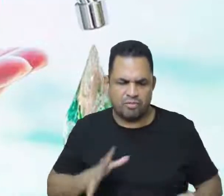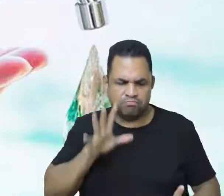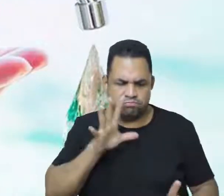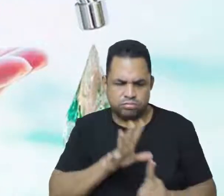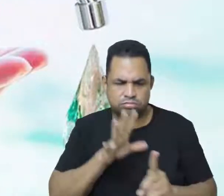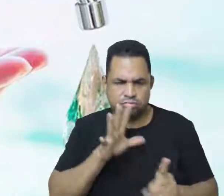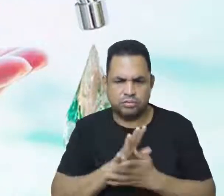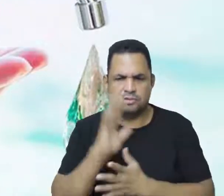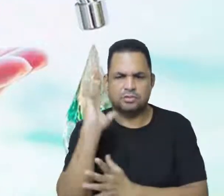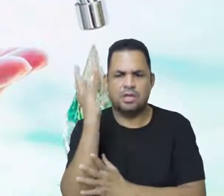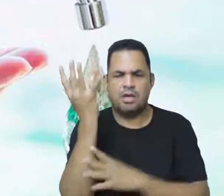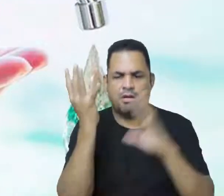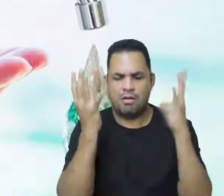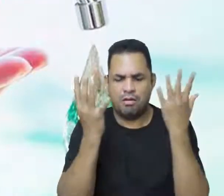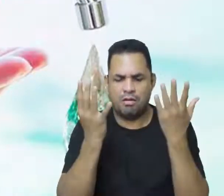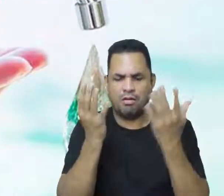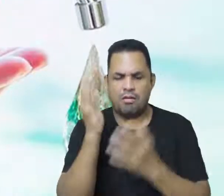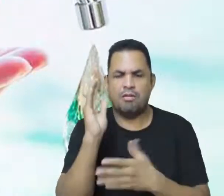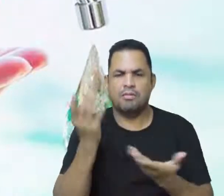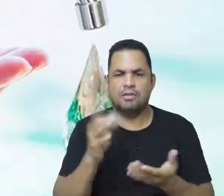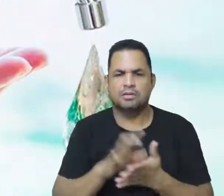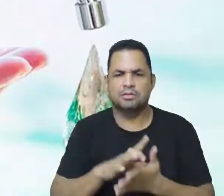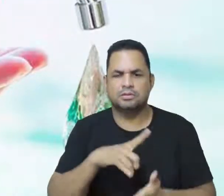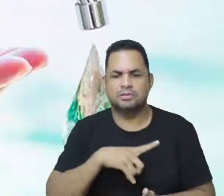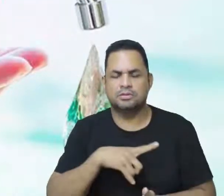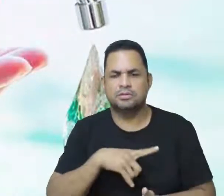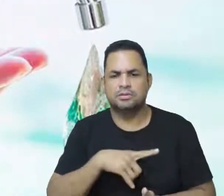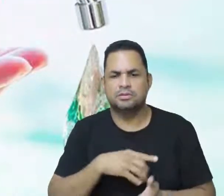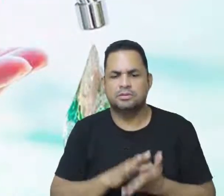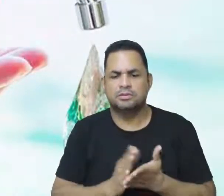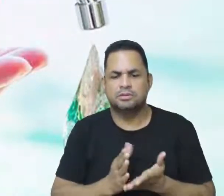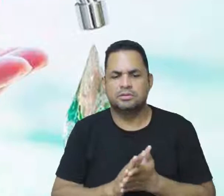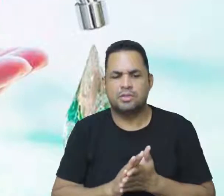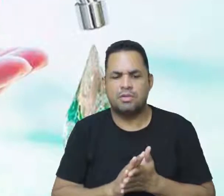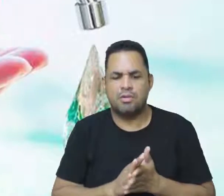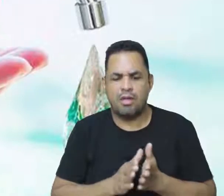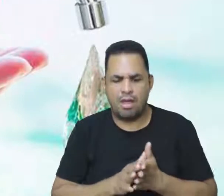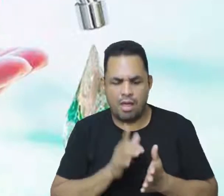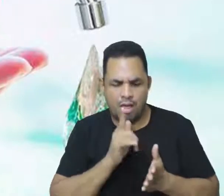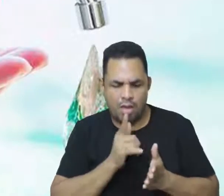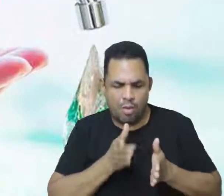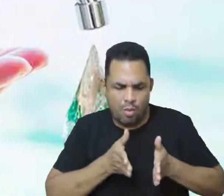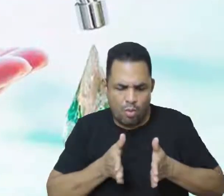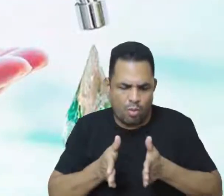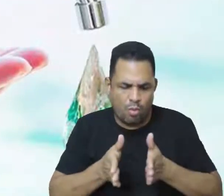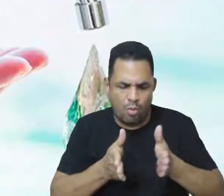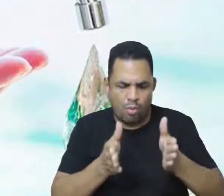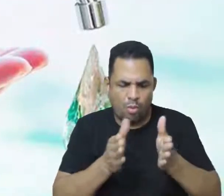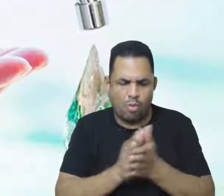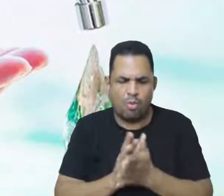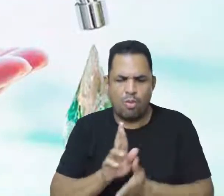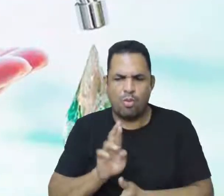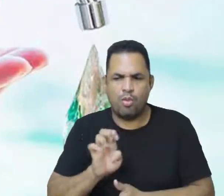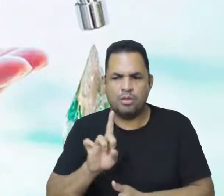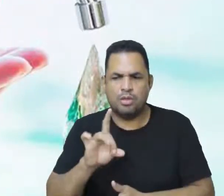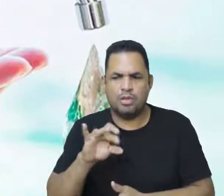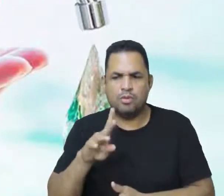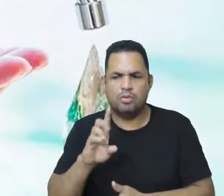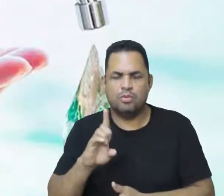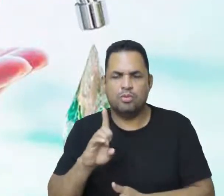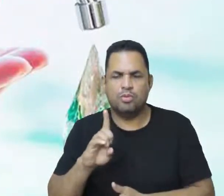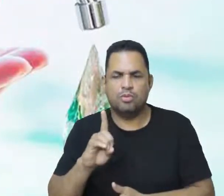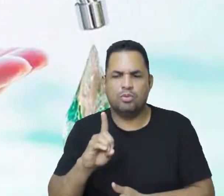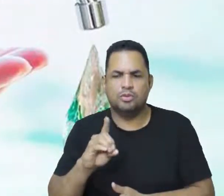Nós iremos ter lagoas como é a Rodrigo de Freitas, no Rio de Janeiro, que ela está bastante